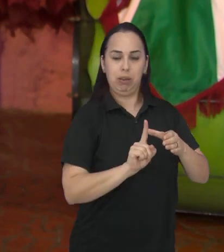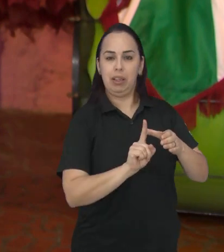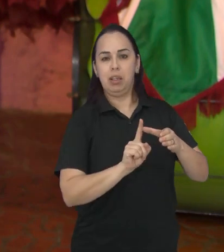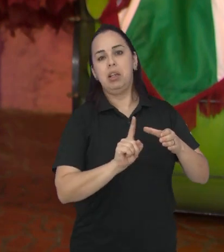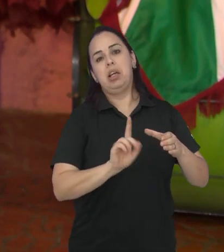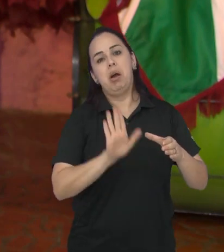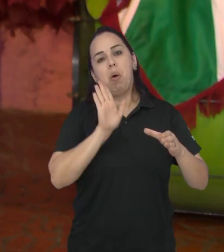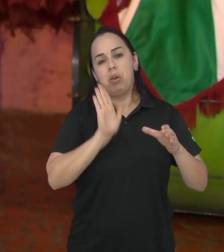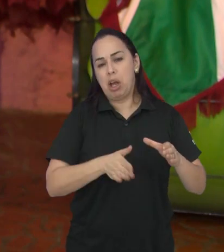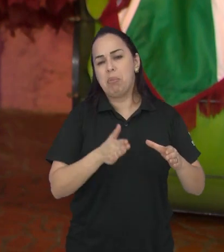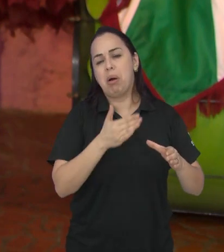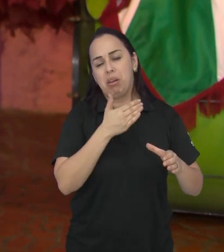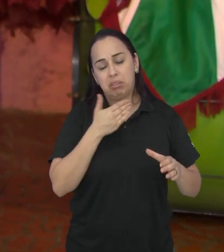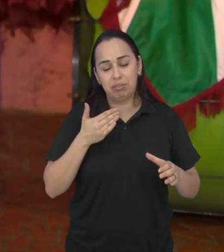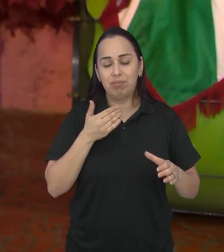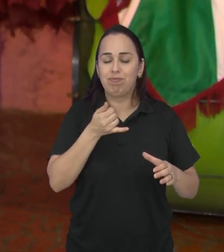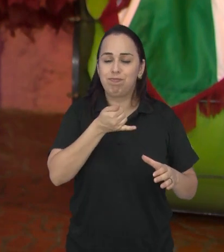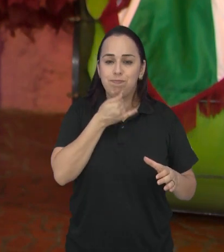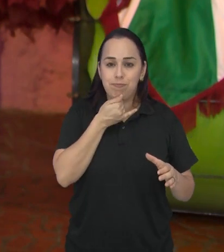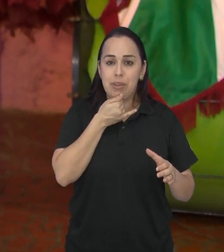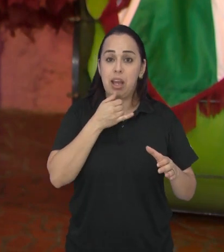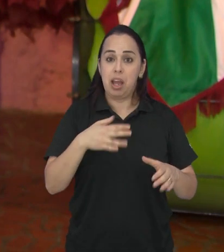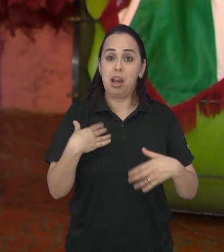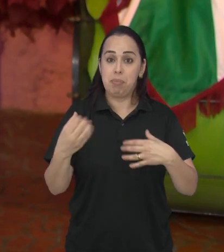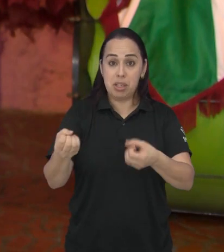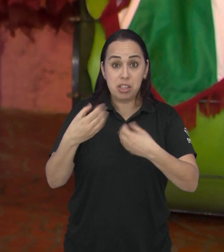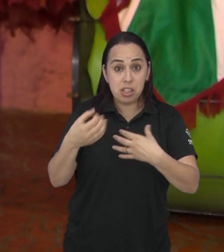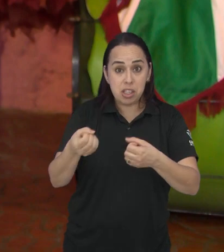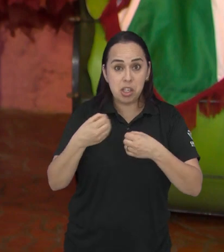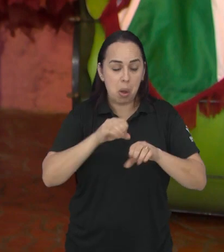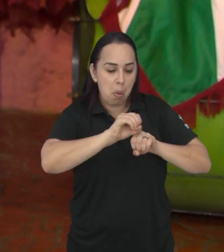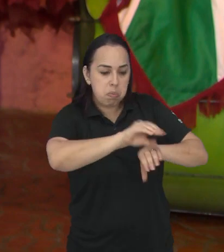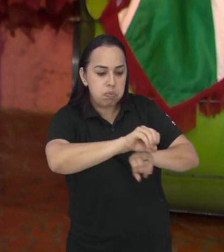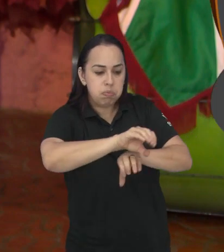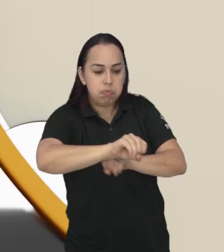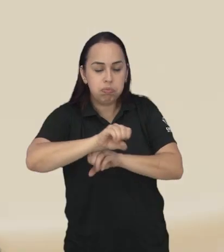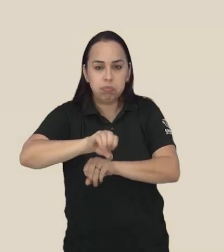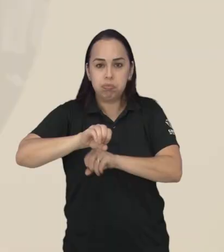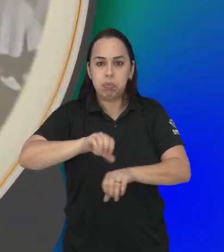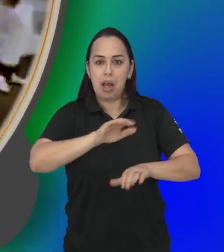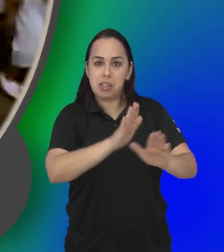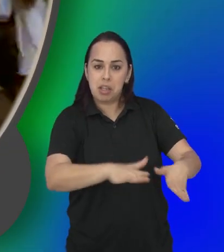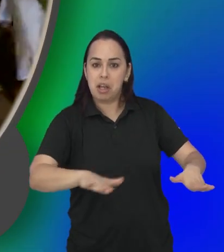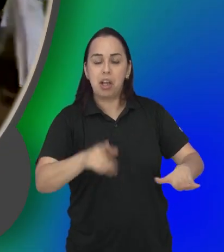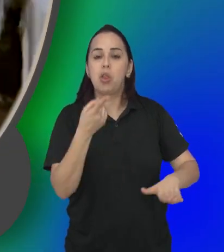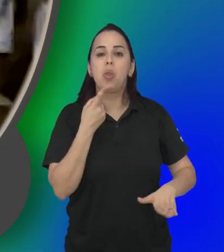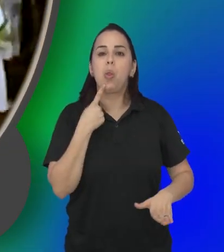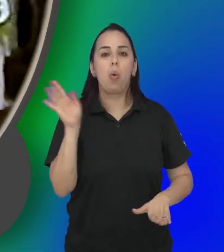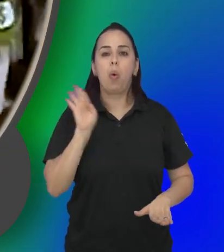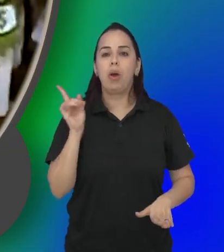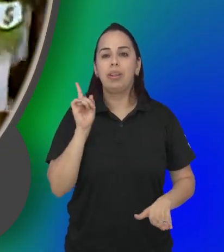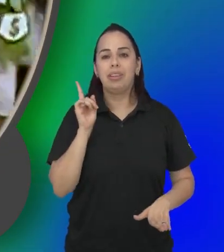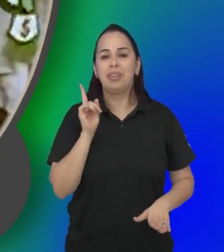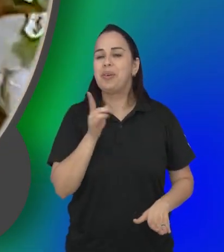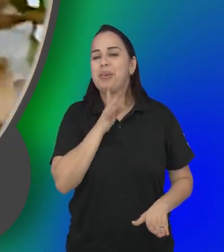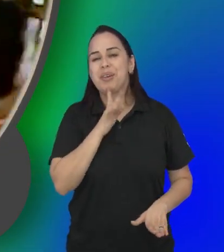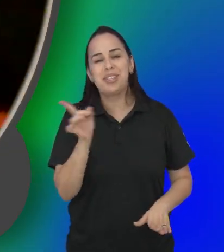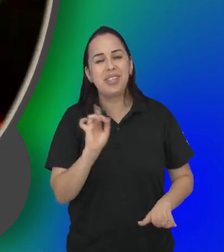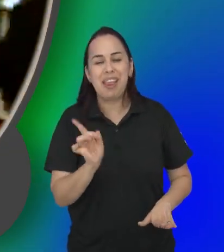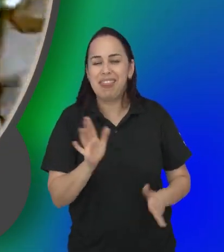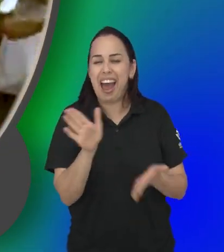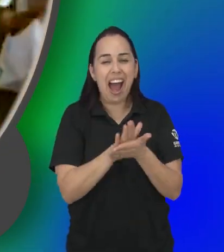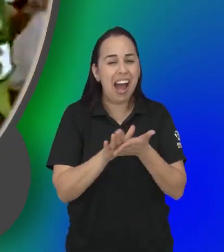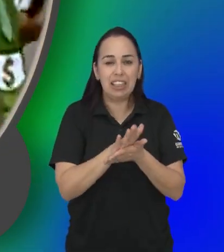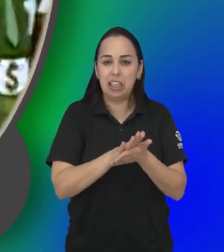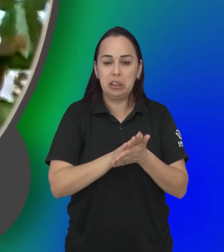satélite, chamado João Carlos. Hoje, infelizmente, ele já não está mais aqui, que começou a ensinar muitas crianças, muitas pessoas que não conheciam